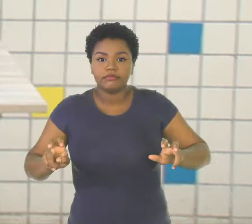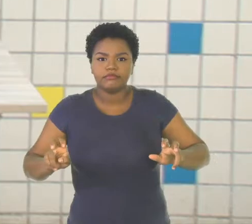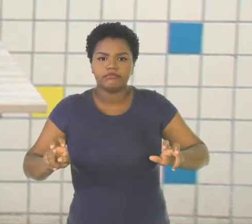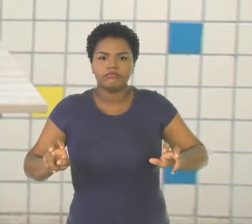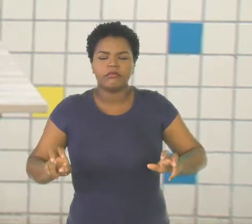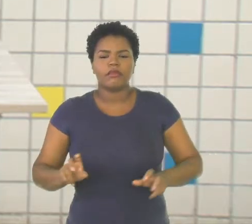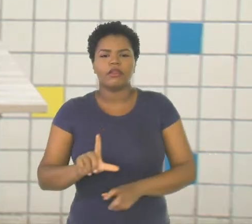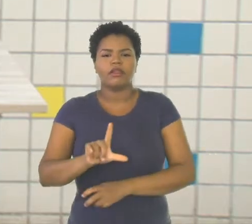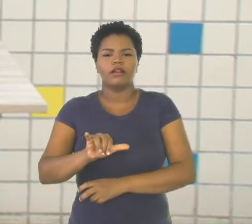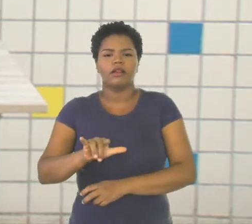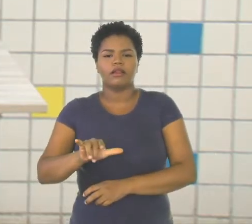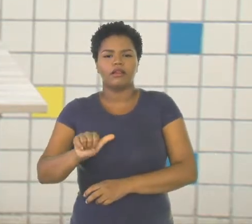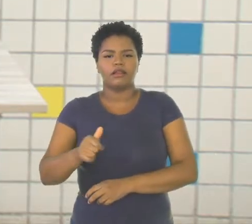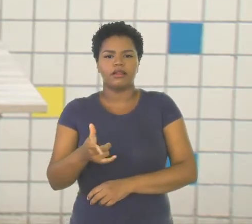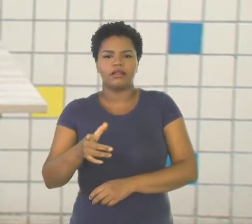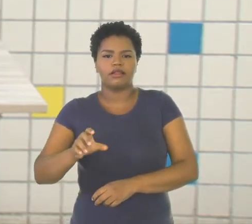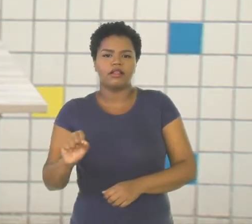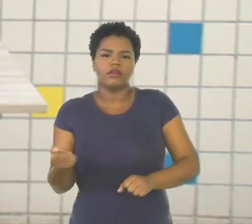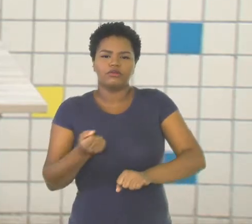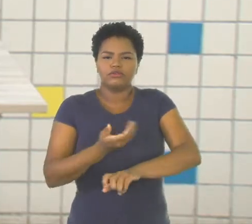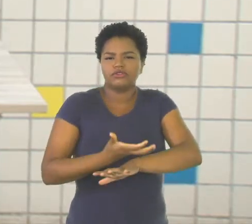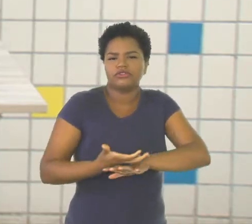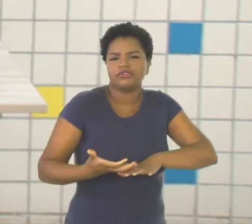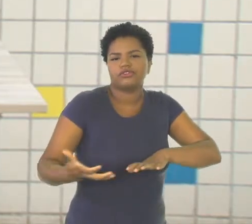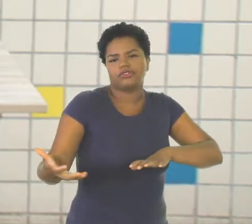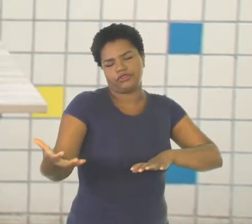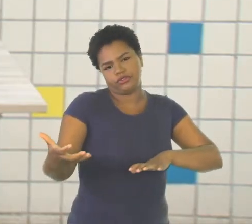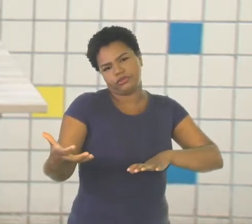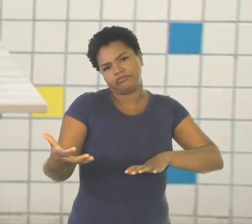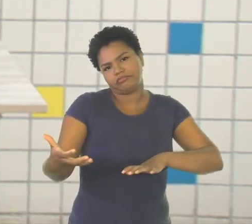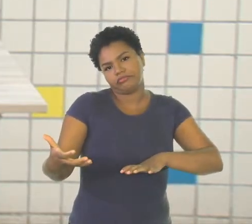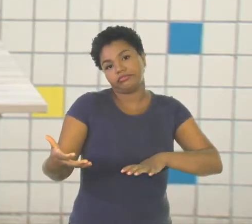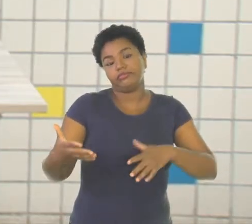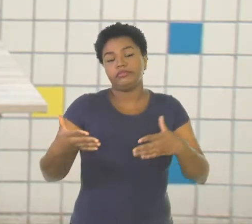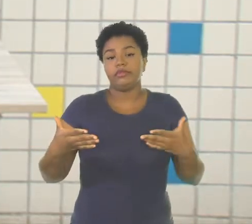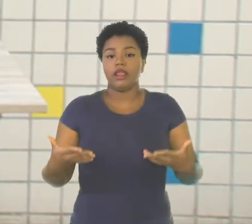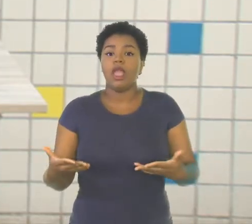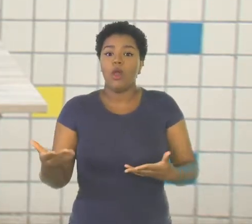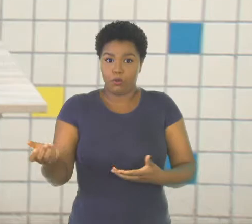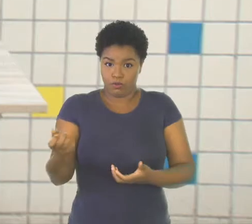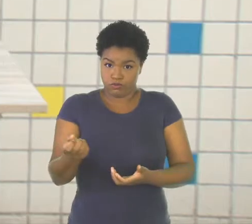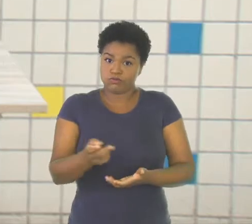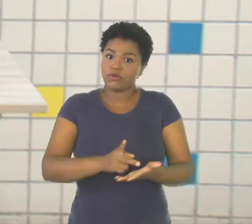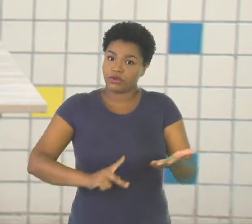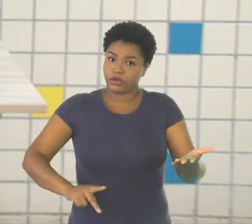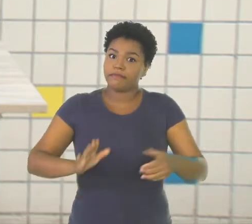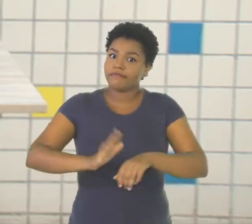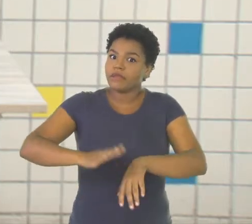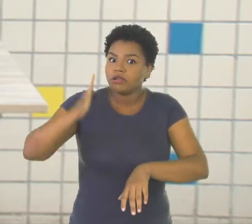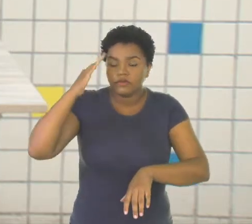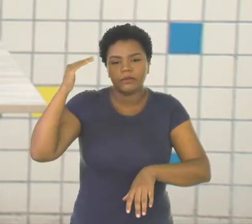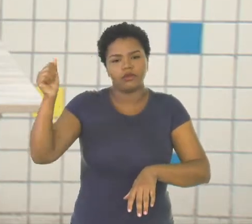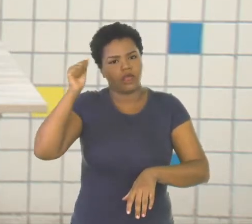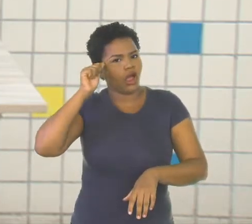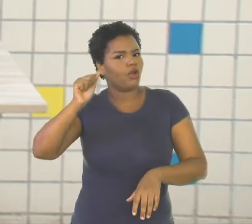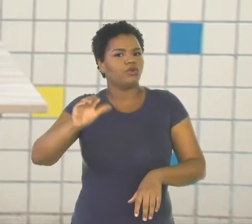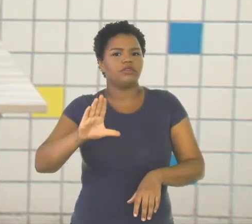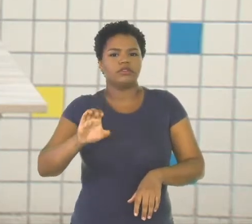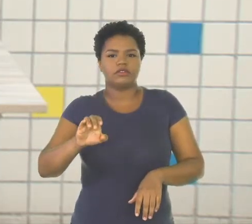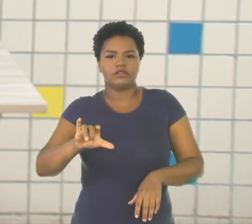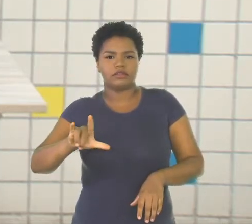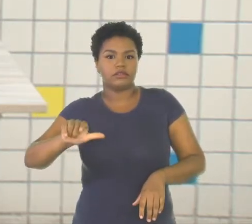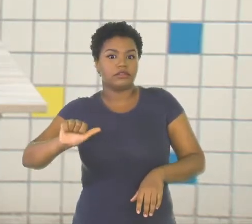de Jardim. É um dos poemas mais famosos da escritora Cecília Meirelles.